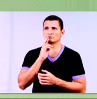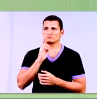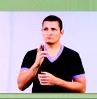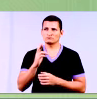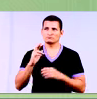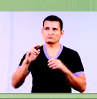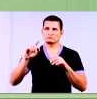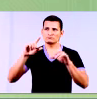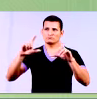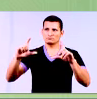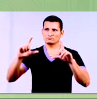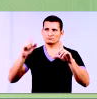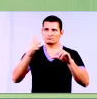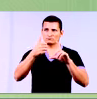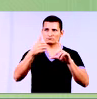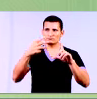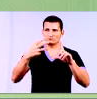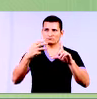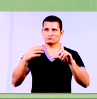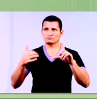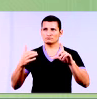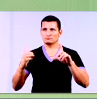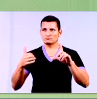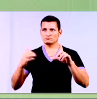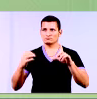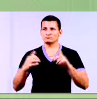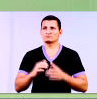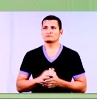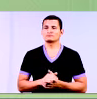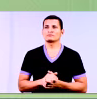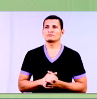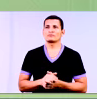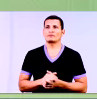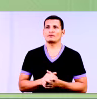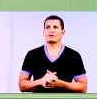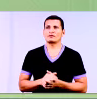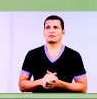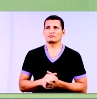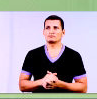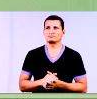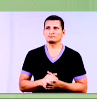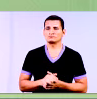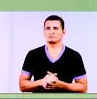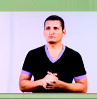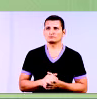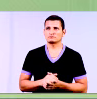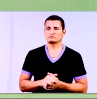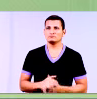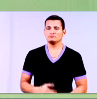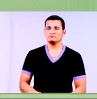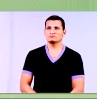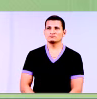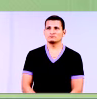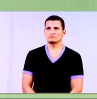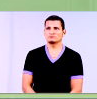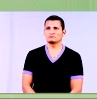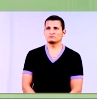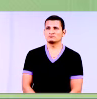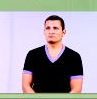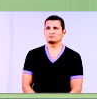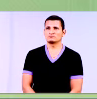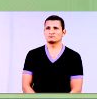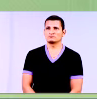dar o resultado na base 10, ok? Essa questão é uma questão, ela não cai em prova,